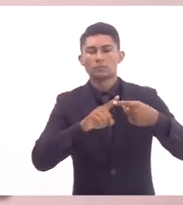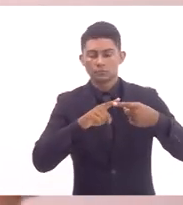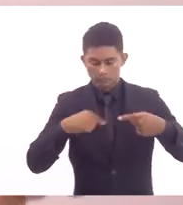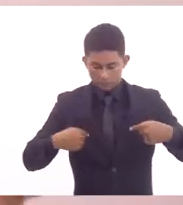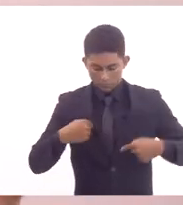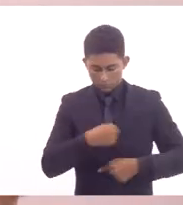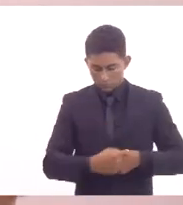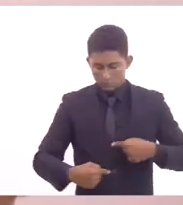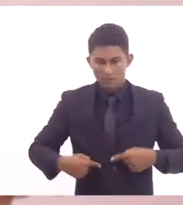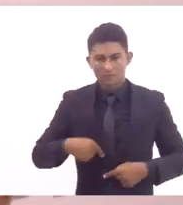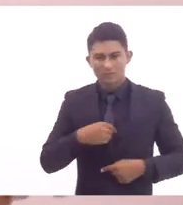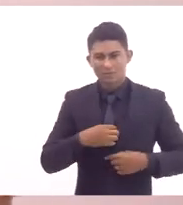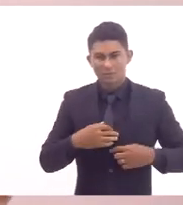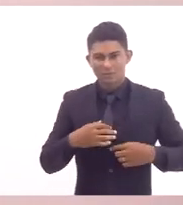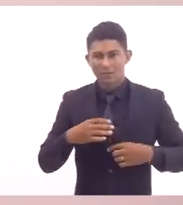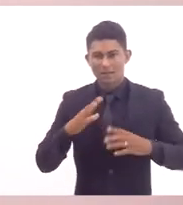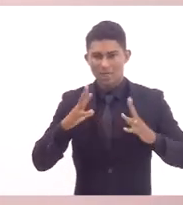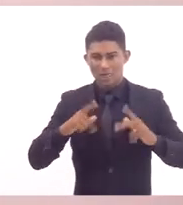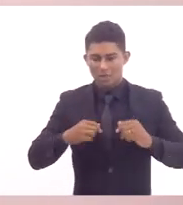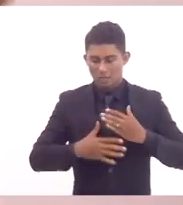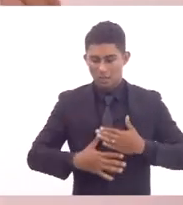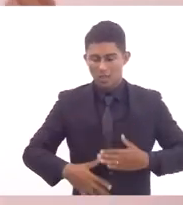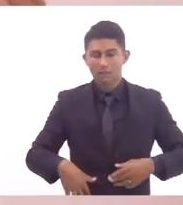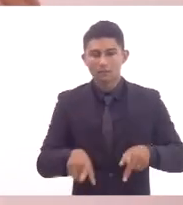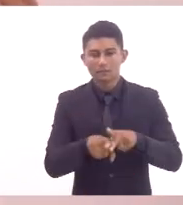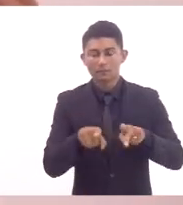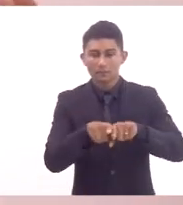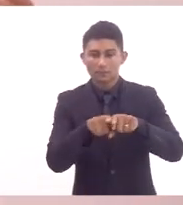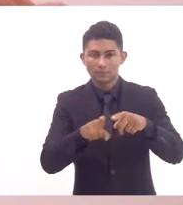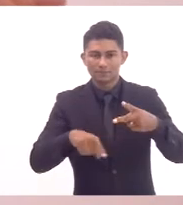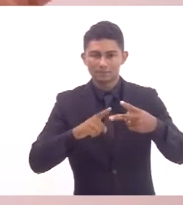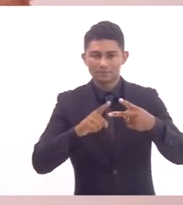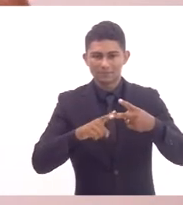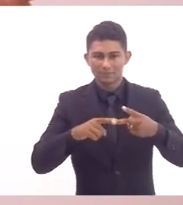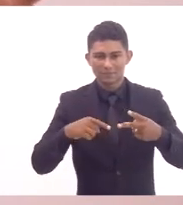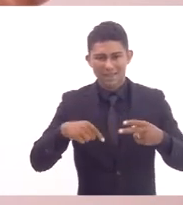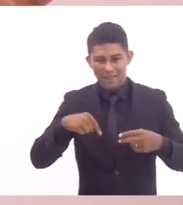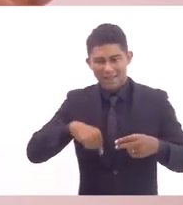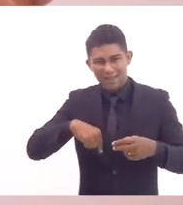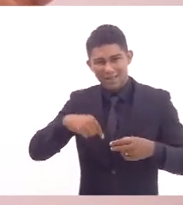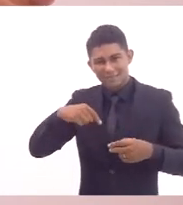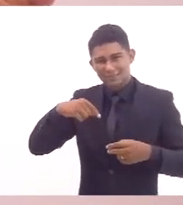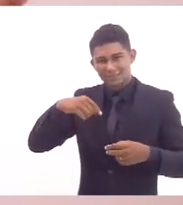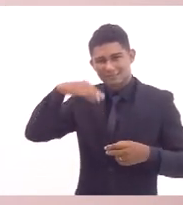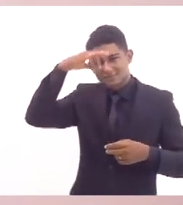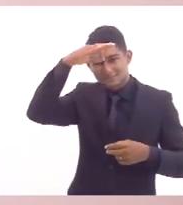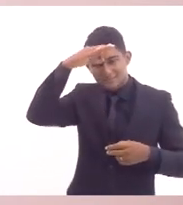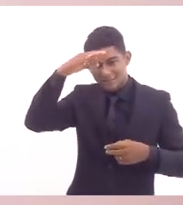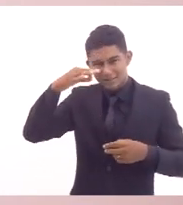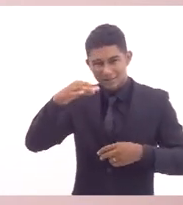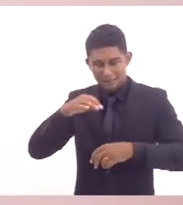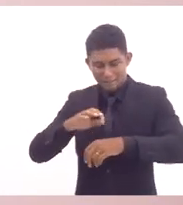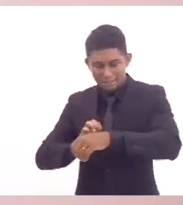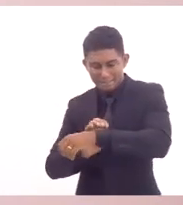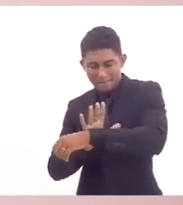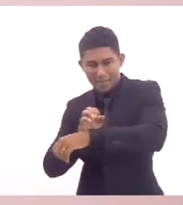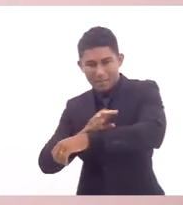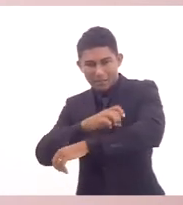e raspagem dos pelos íntimos e ele tem um outro item que a procedimentos é